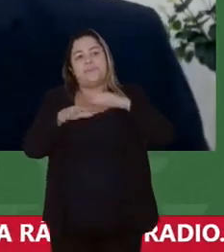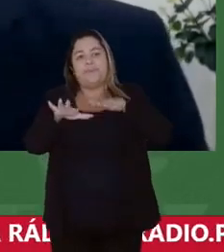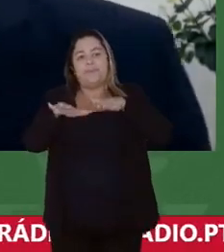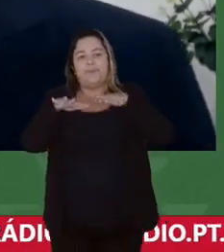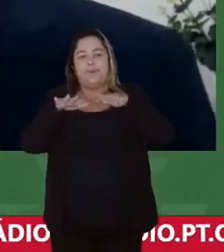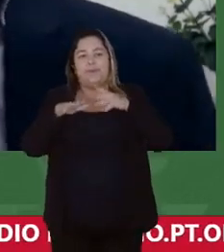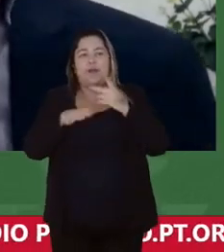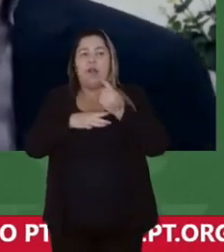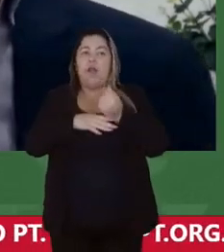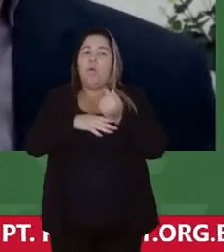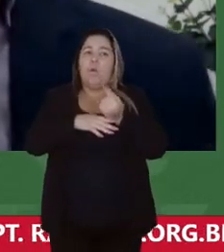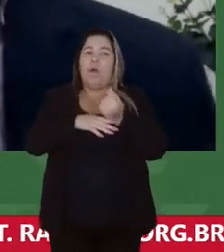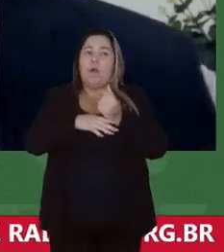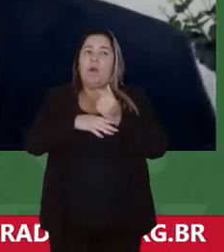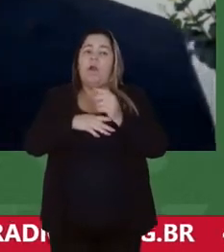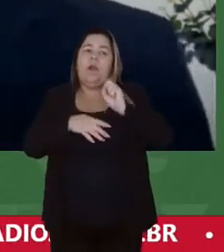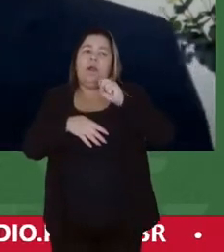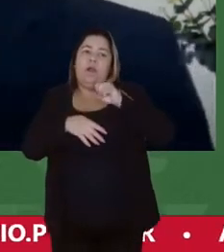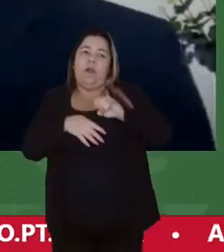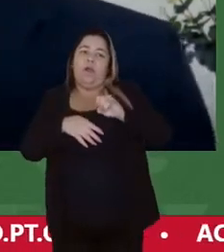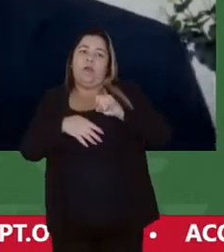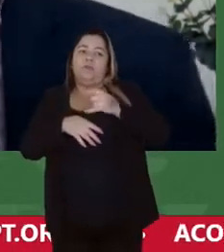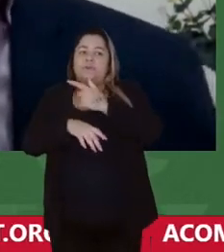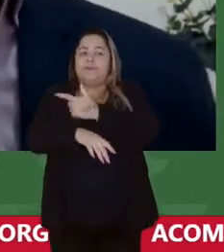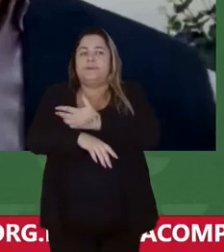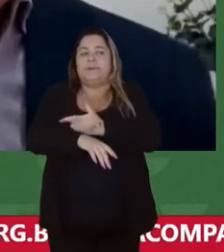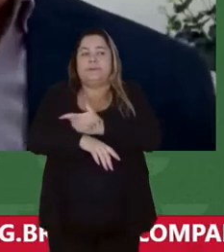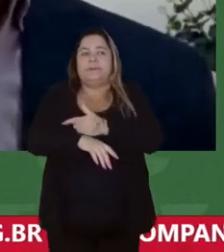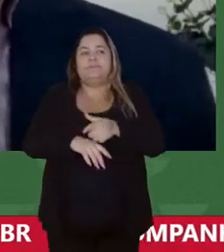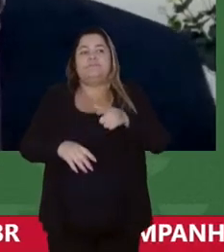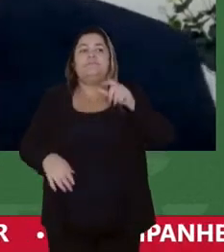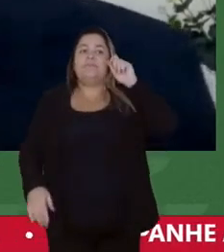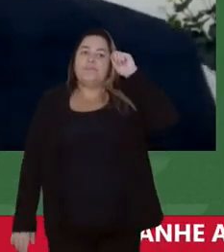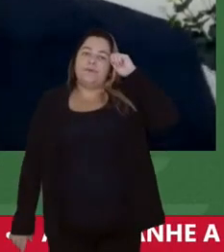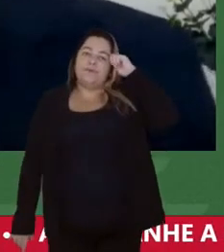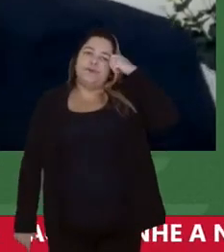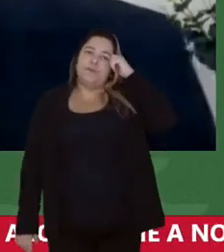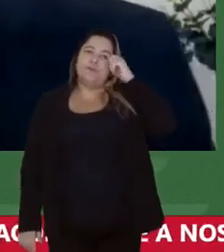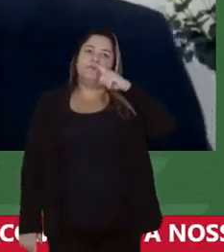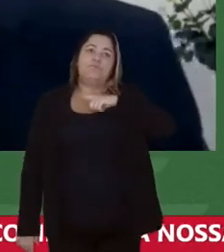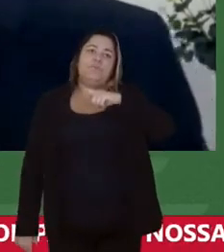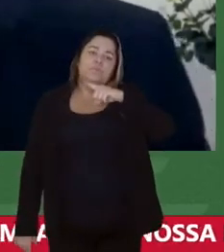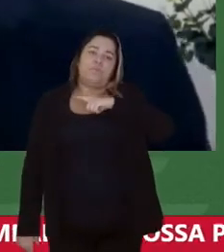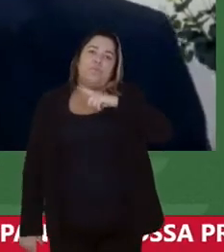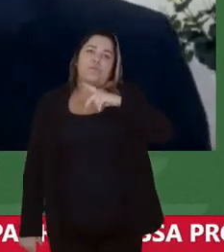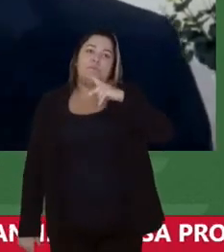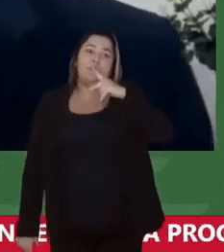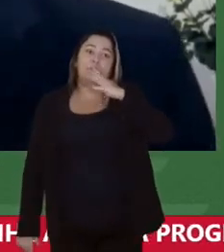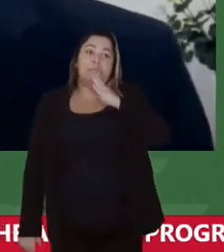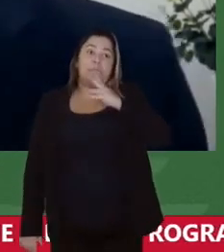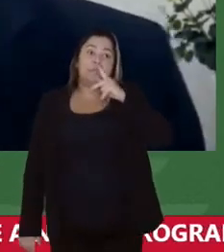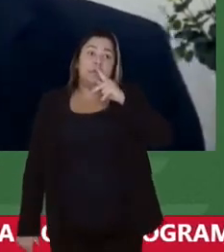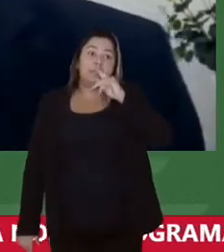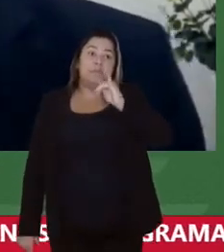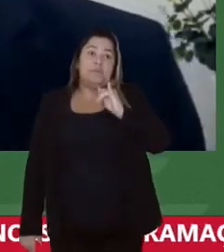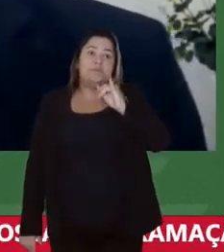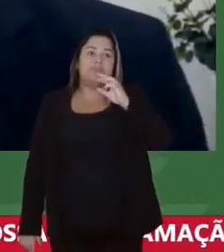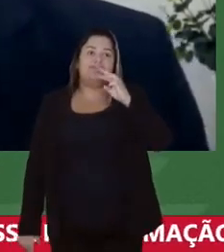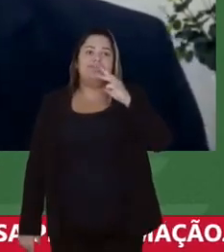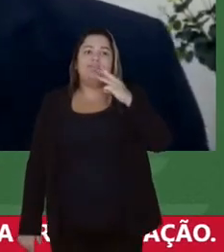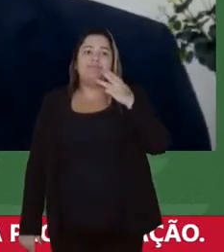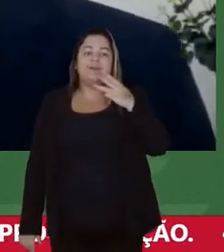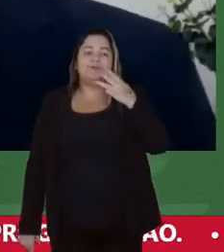econômico. Se os brancos, se os negros ganhassem igual os brancos, o Brasil teria um PIB com mais de 2 trilhões de